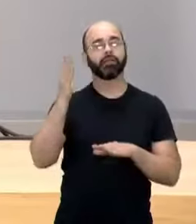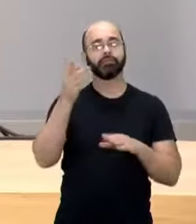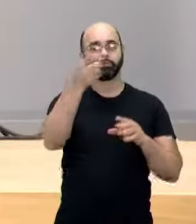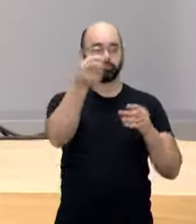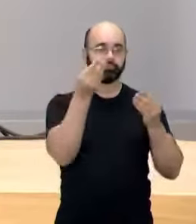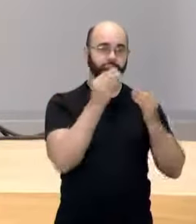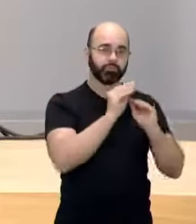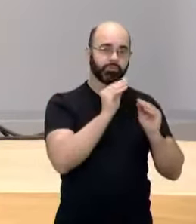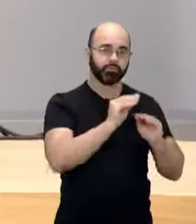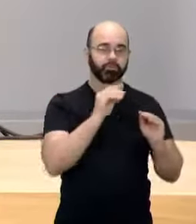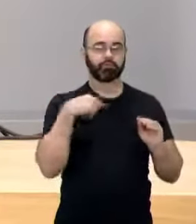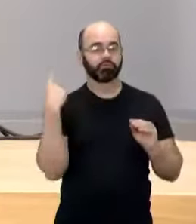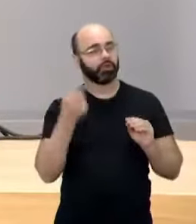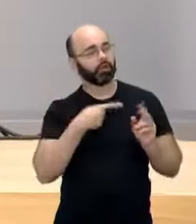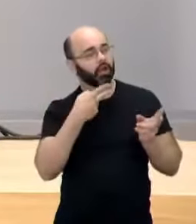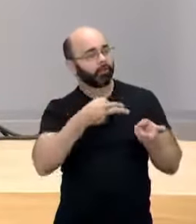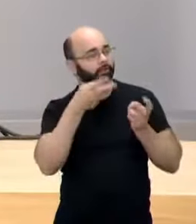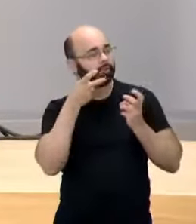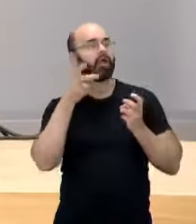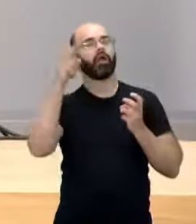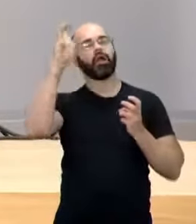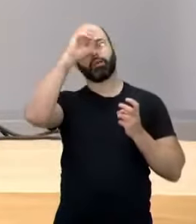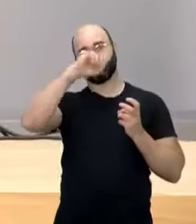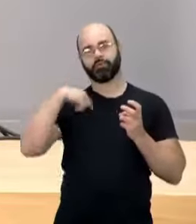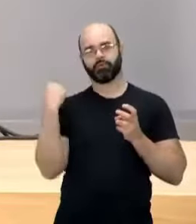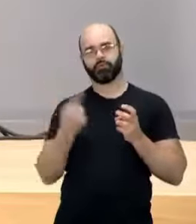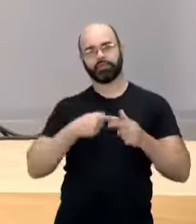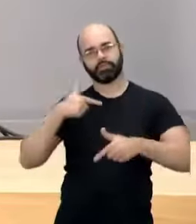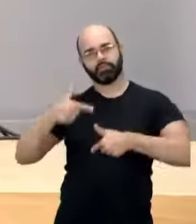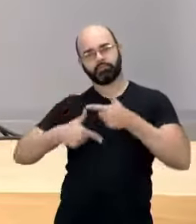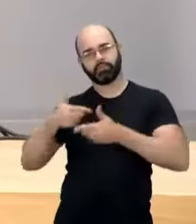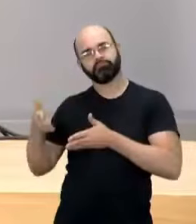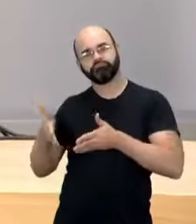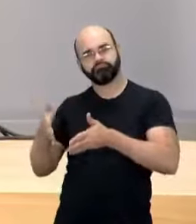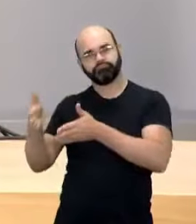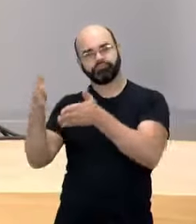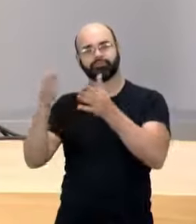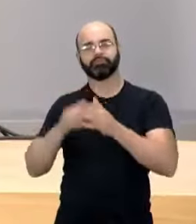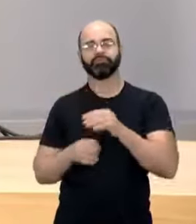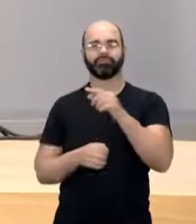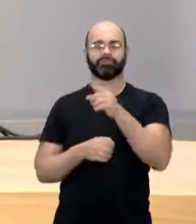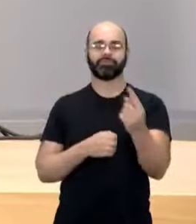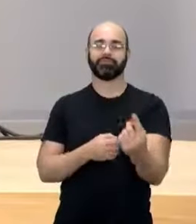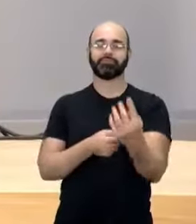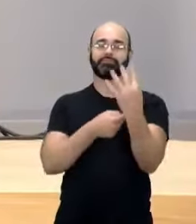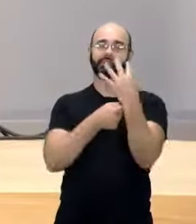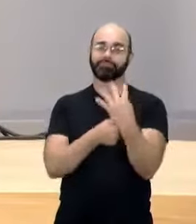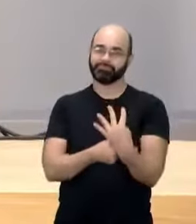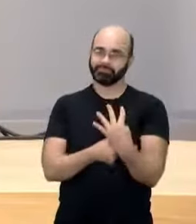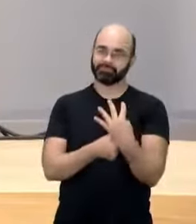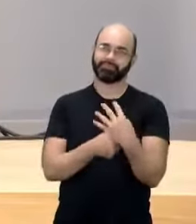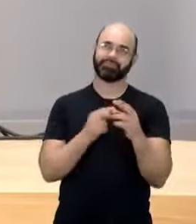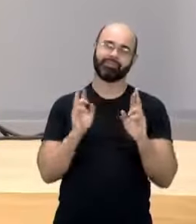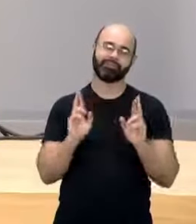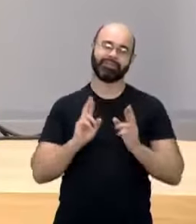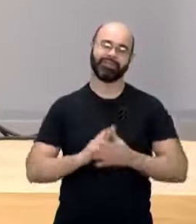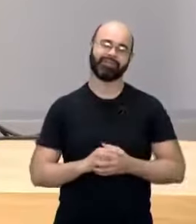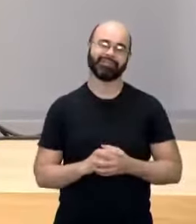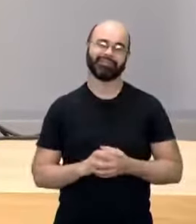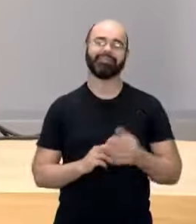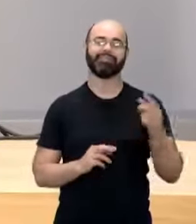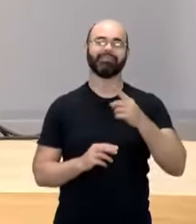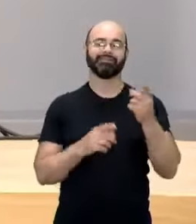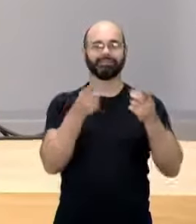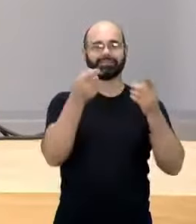nesse momento, espero que vocês que estão nos acompanhando consigam preencher esse Google Forms para que, como eu